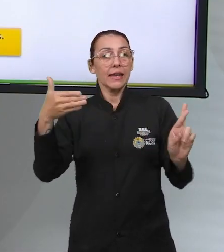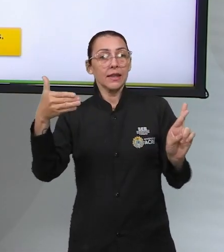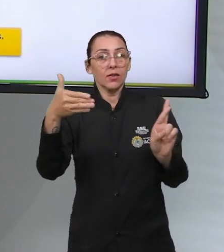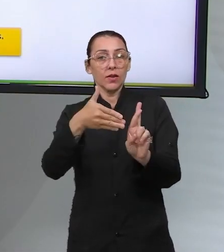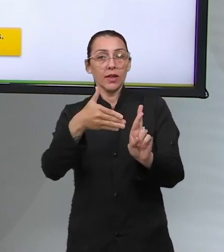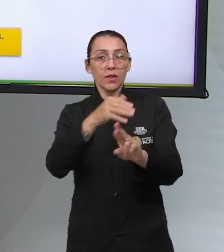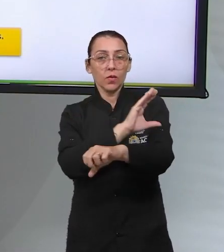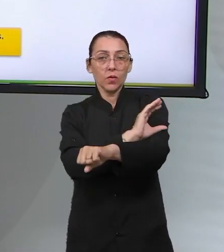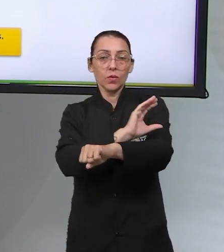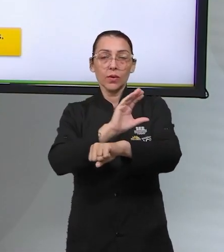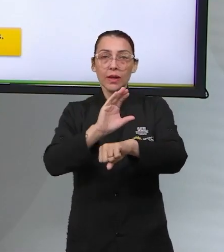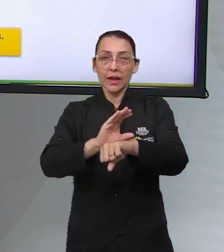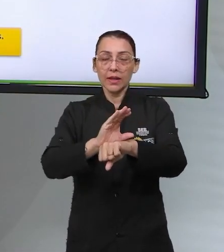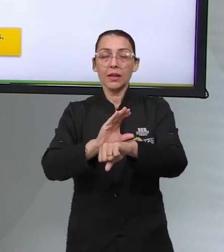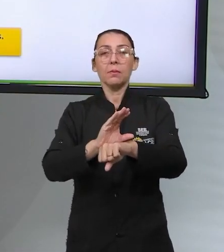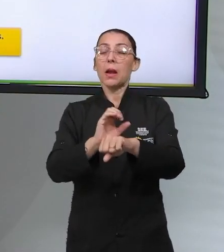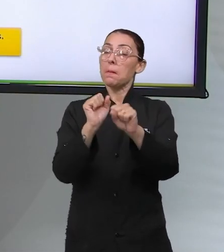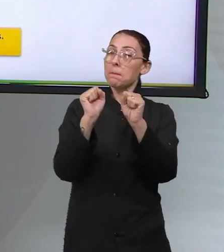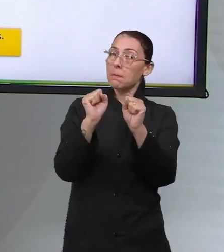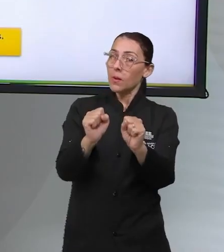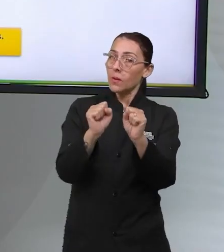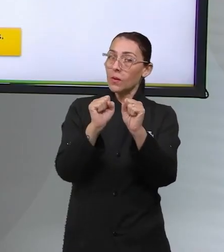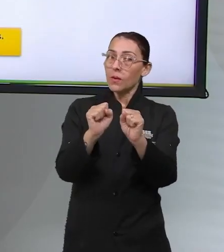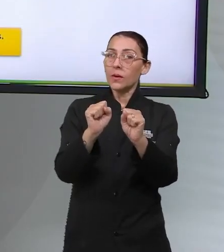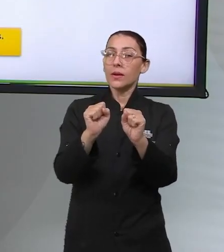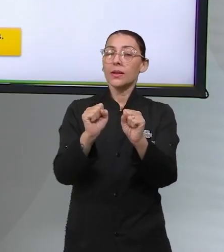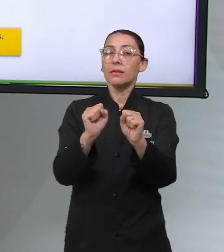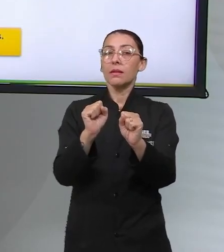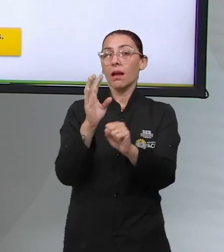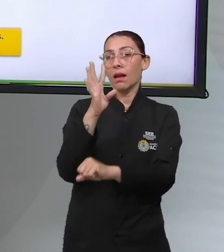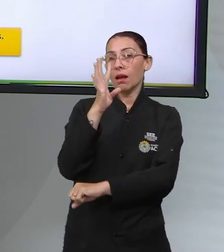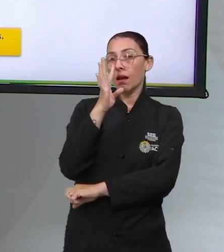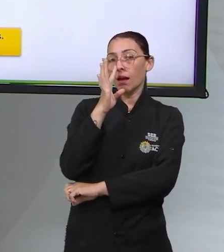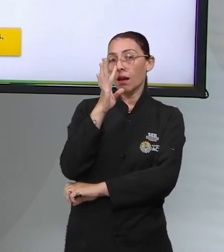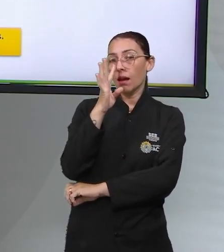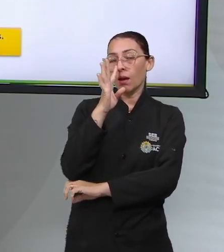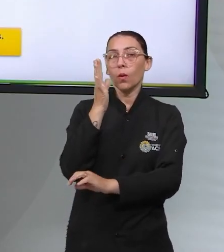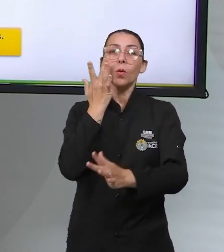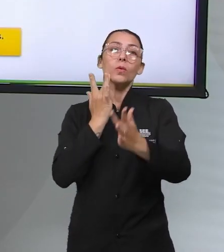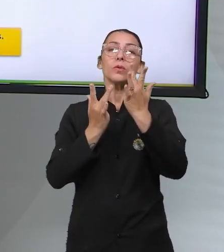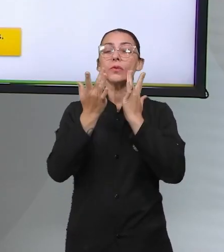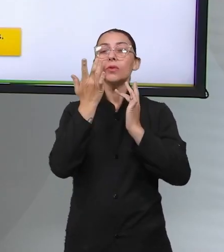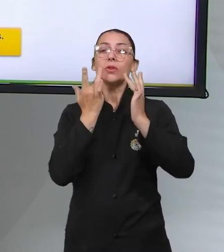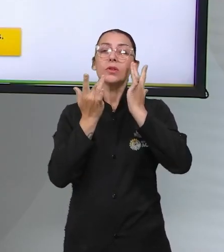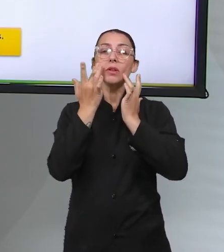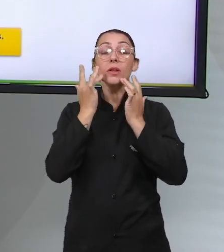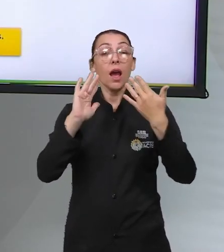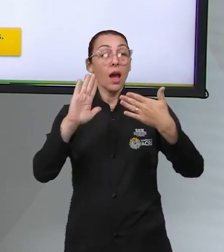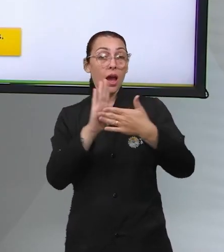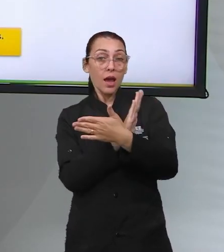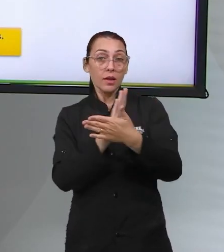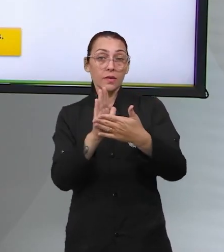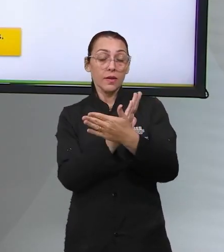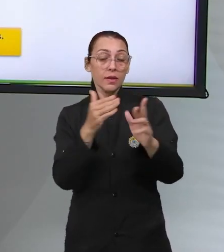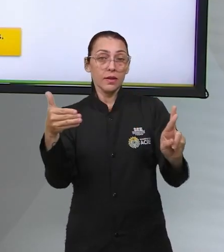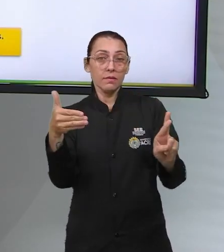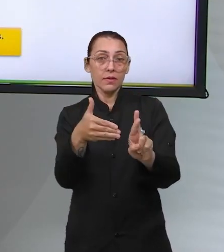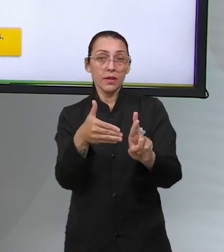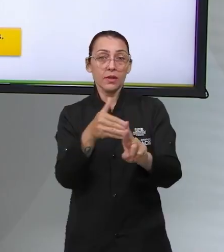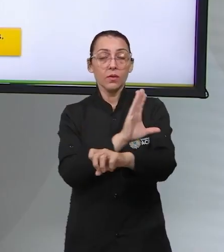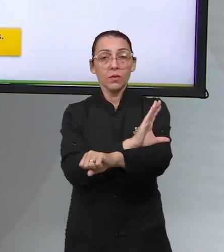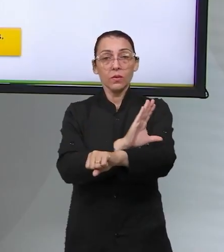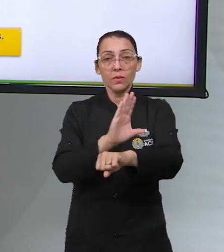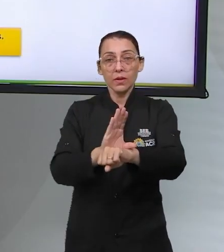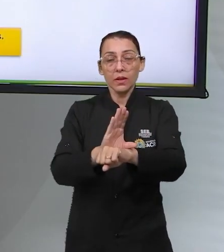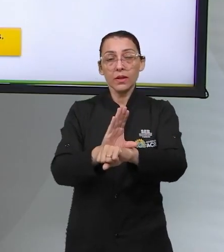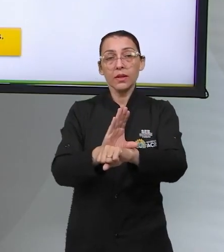referências culturais para poder apreciar o teatro. Às vezes, as referências culturais